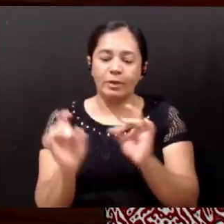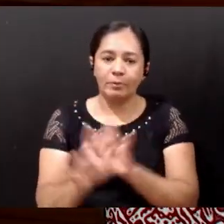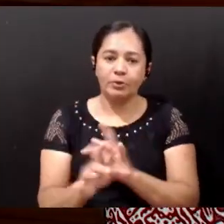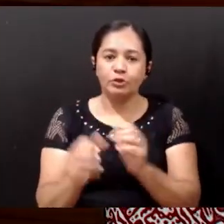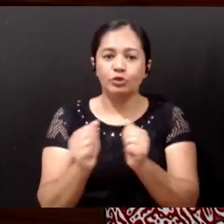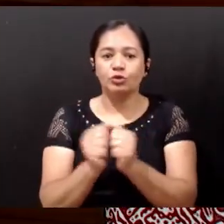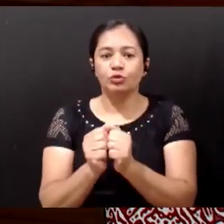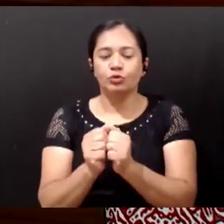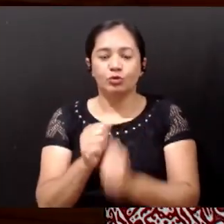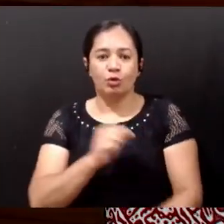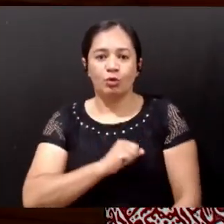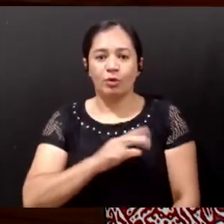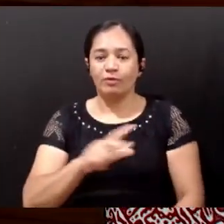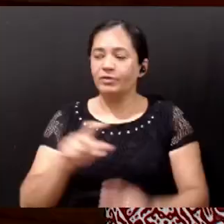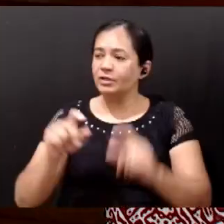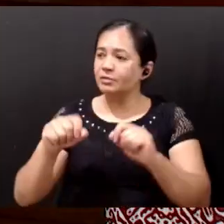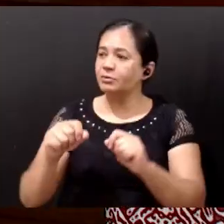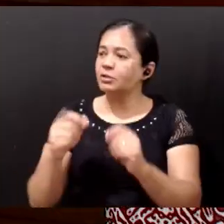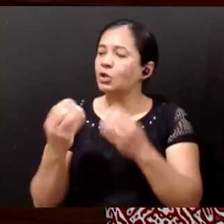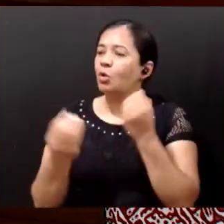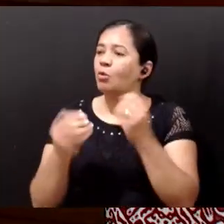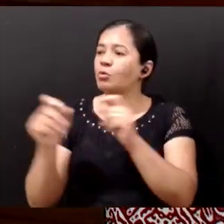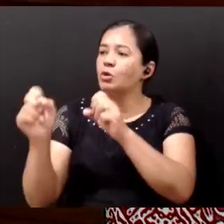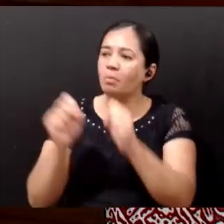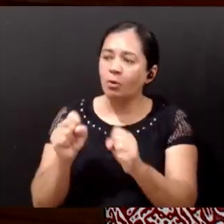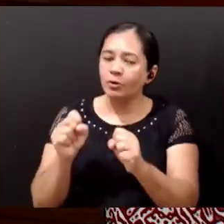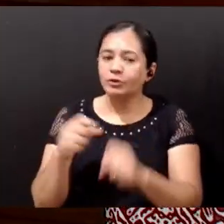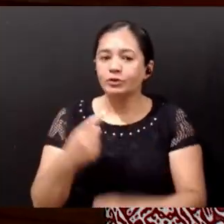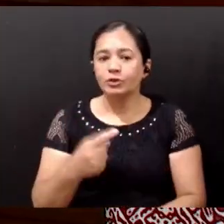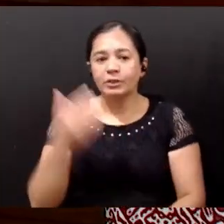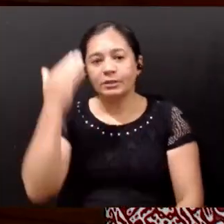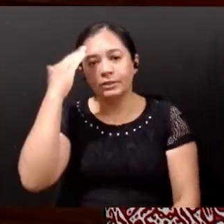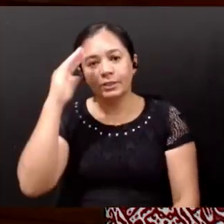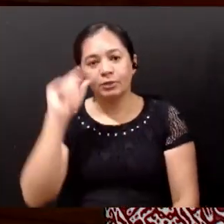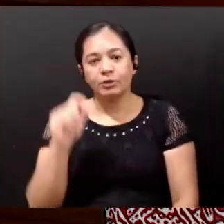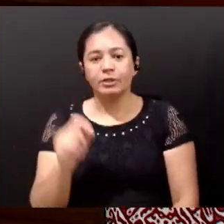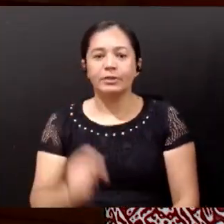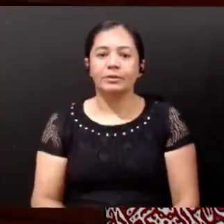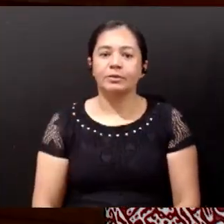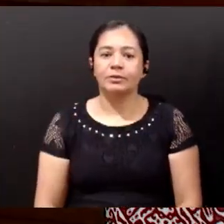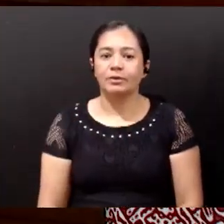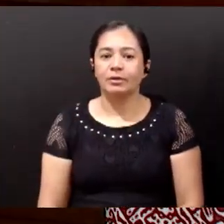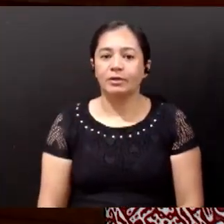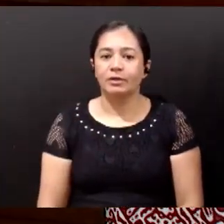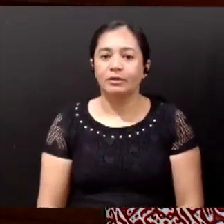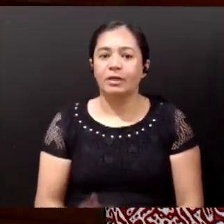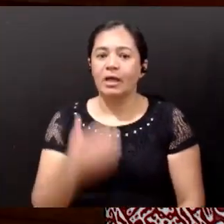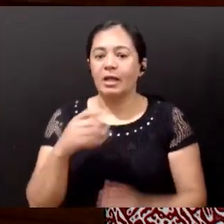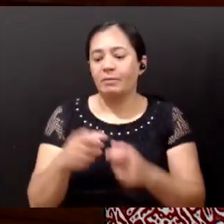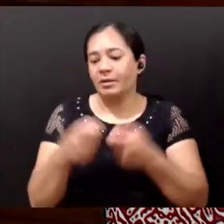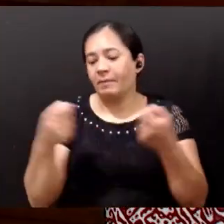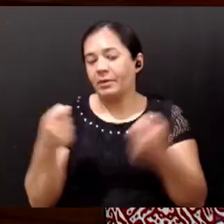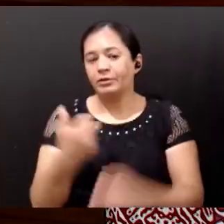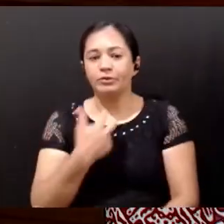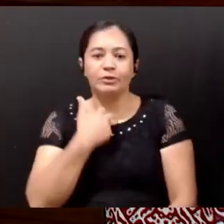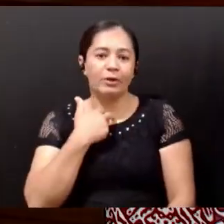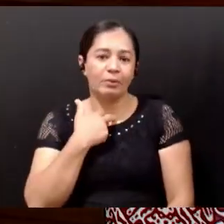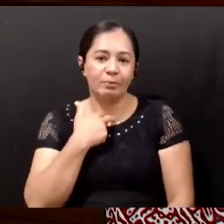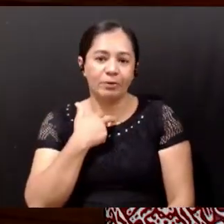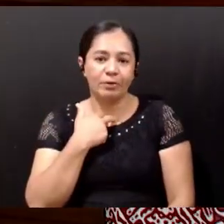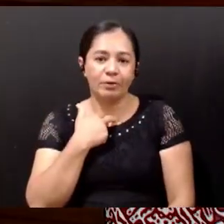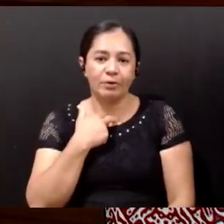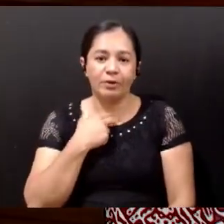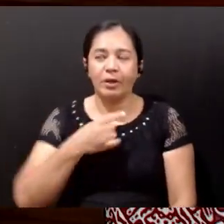ser colocado. Então a gente entendeu que não podia ser alimentos abertos, nada de bebida